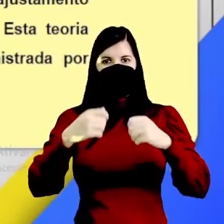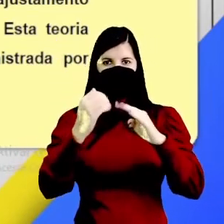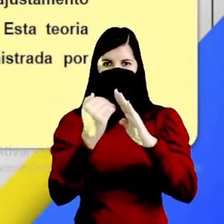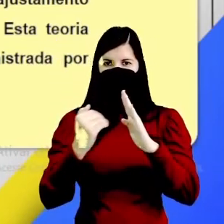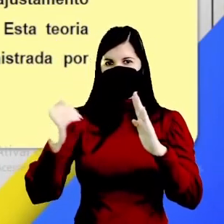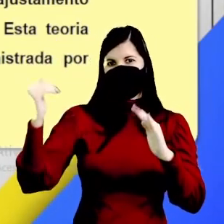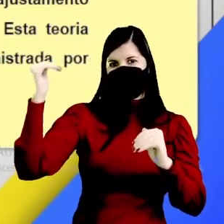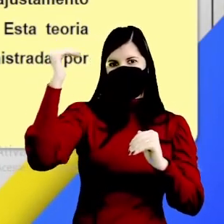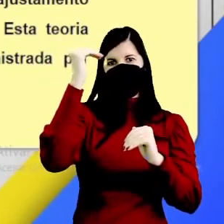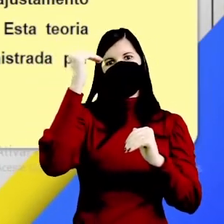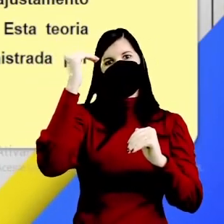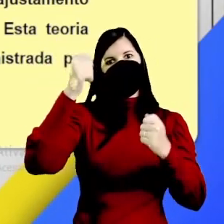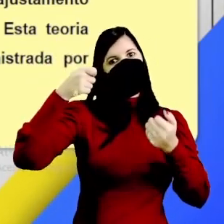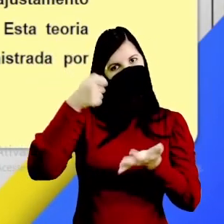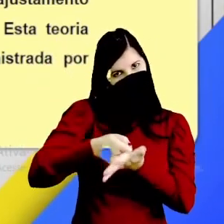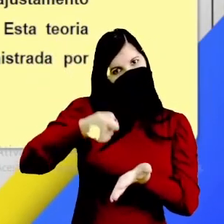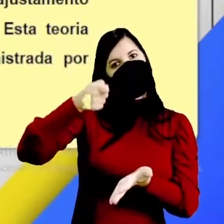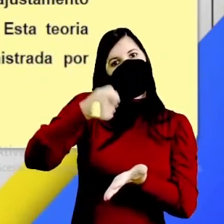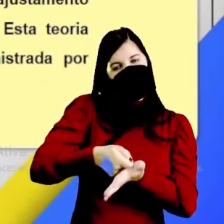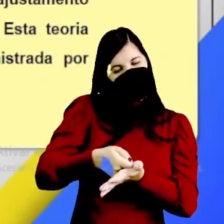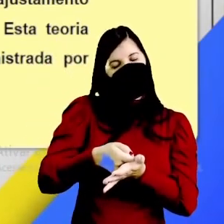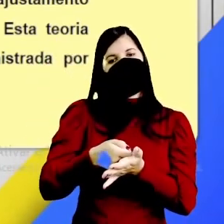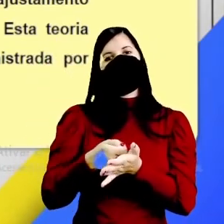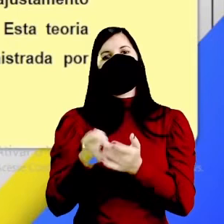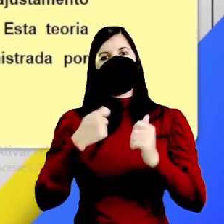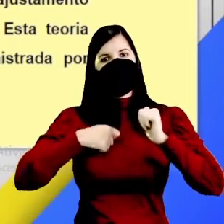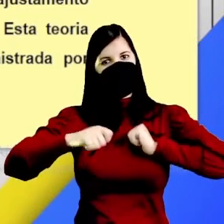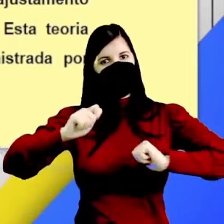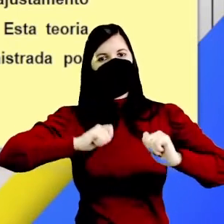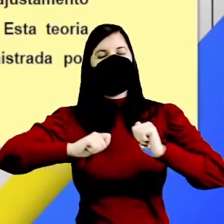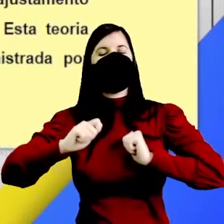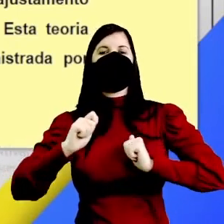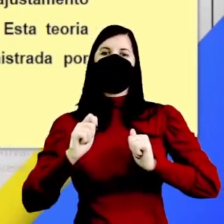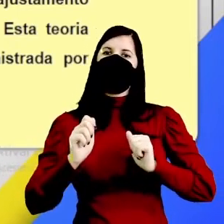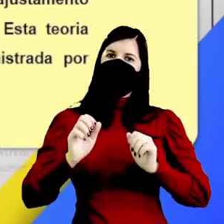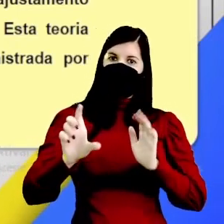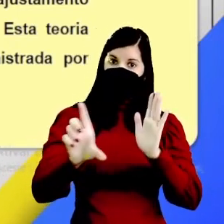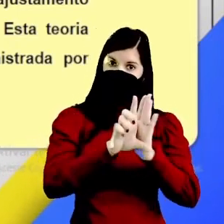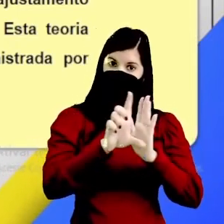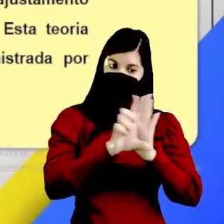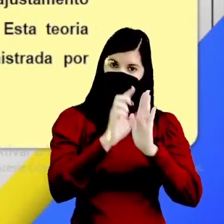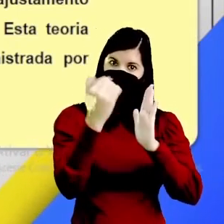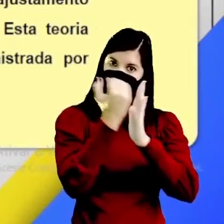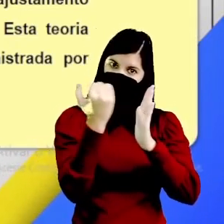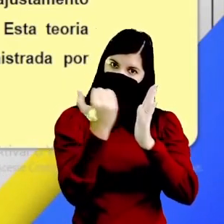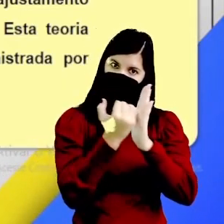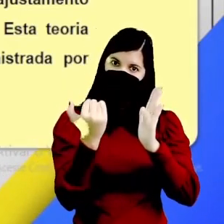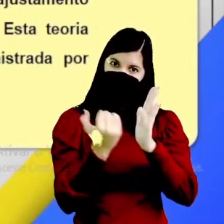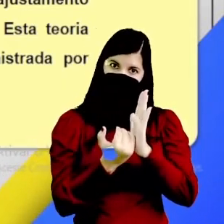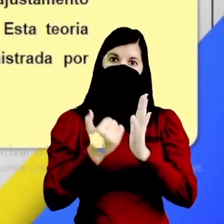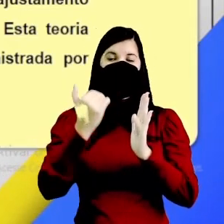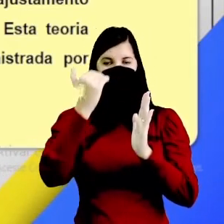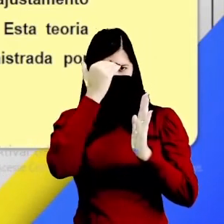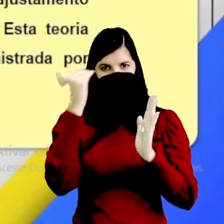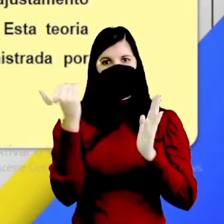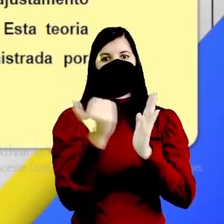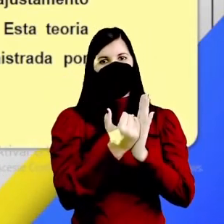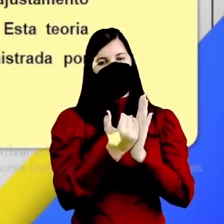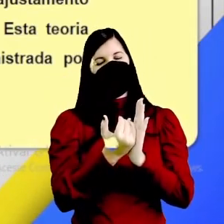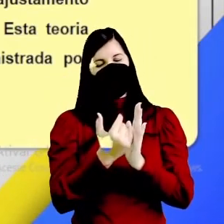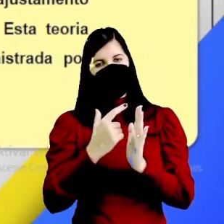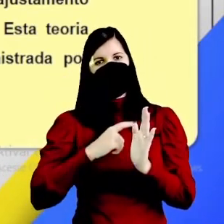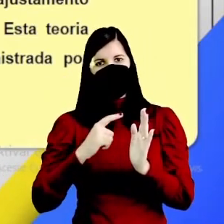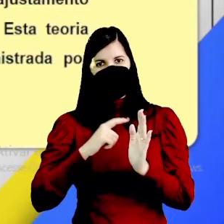hierarquia rigorosa, definida e administrada por regulamentos e linhas de autoridade. Quem falou isso foi o Chiavenato,